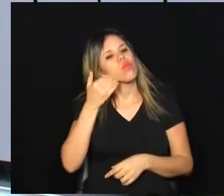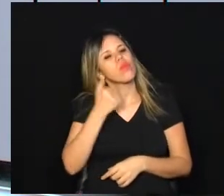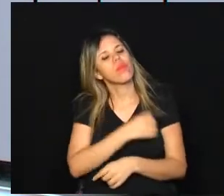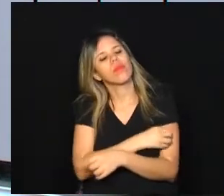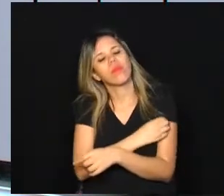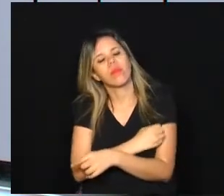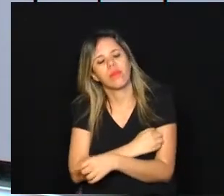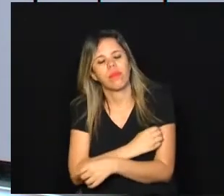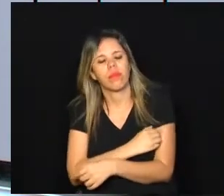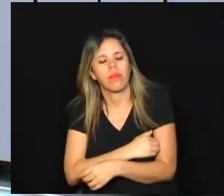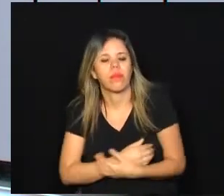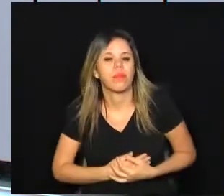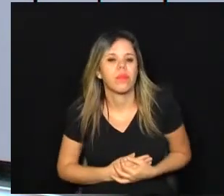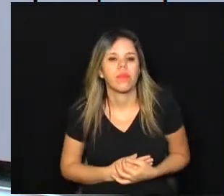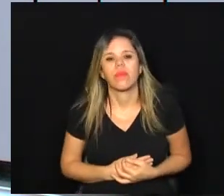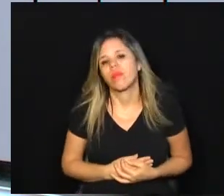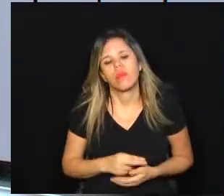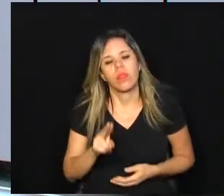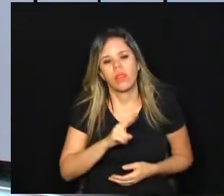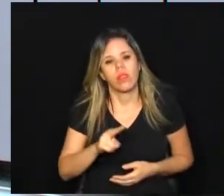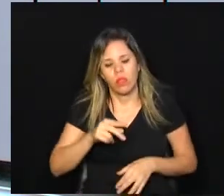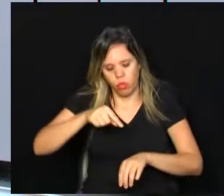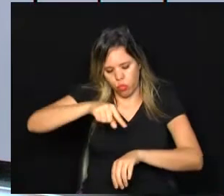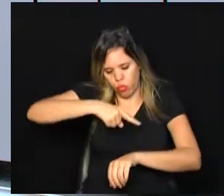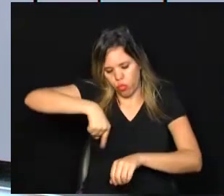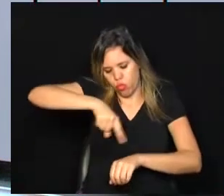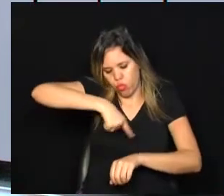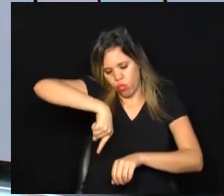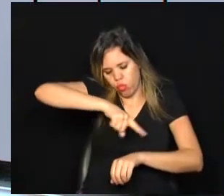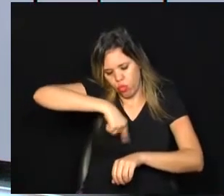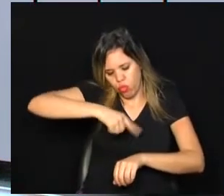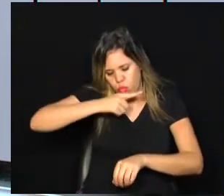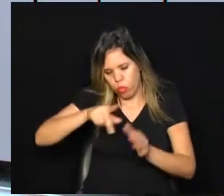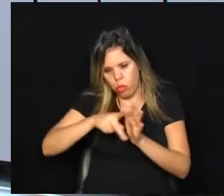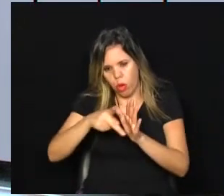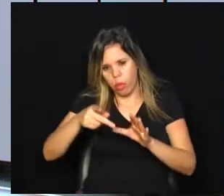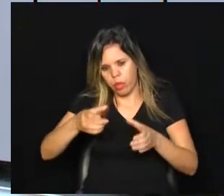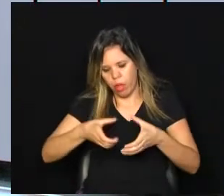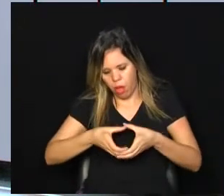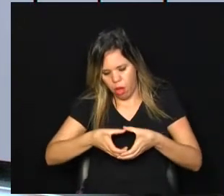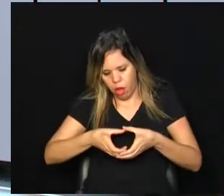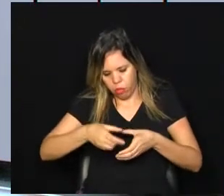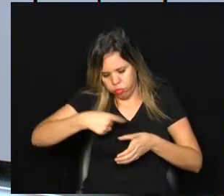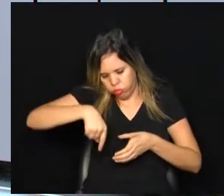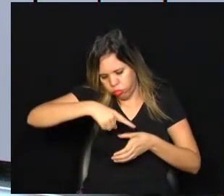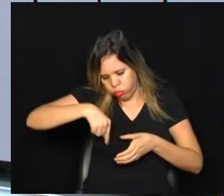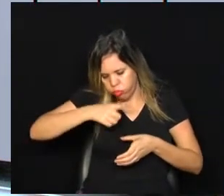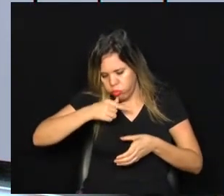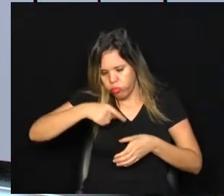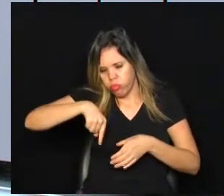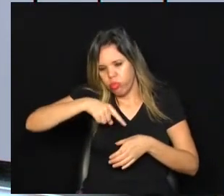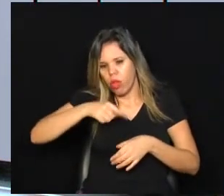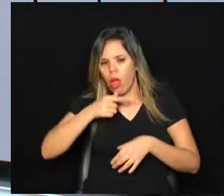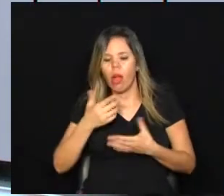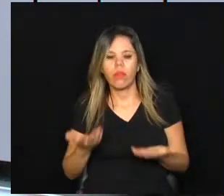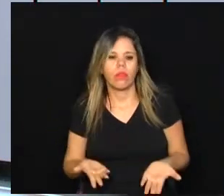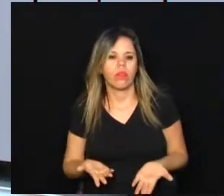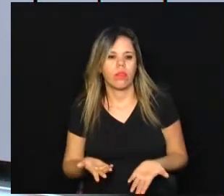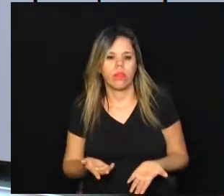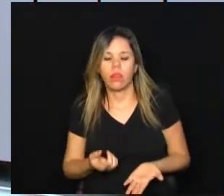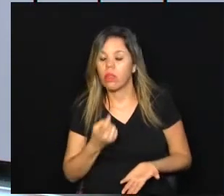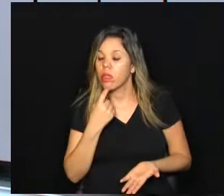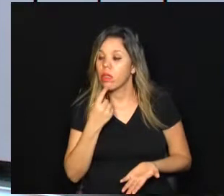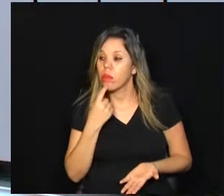não usando o hidrômetro. Campinas, já há muito tempo, investe na recuperação e